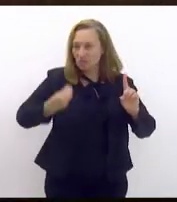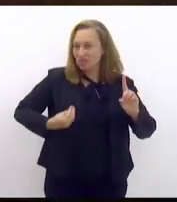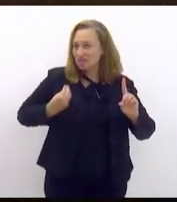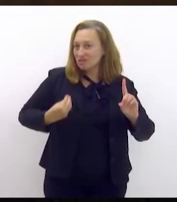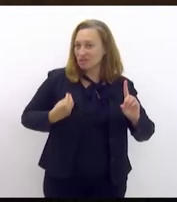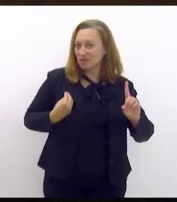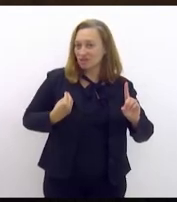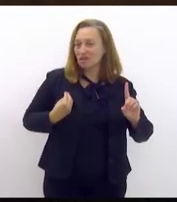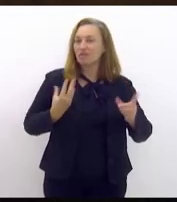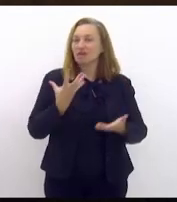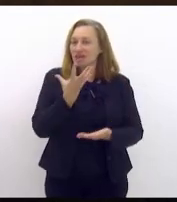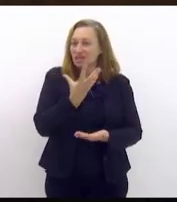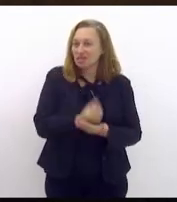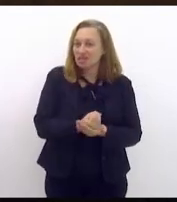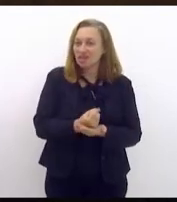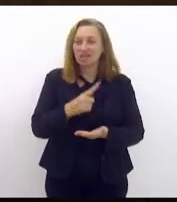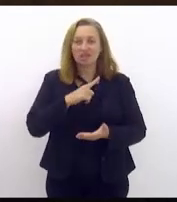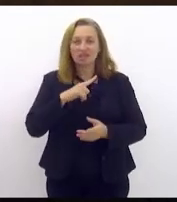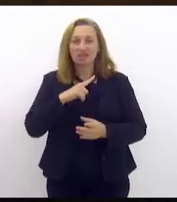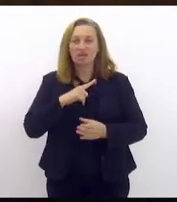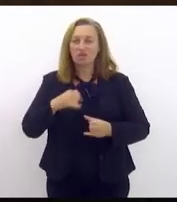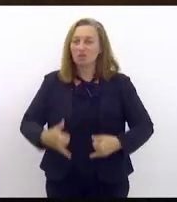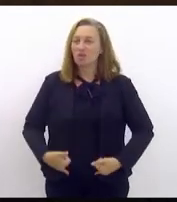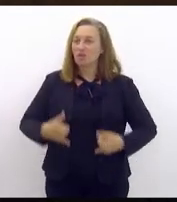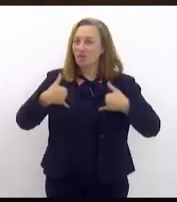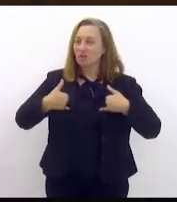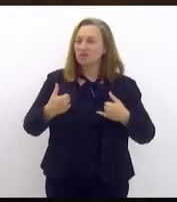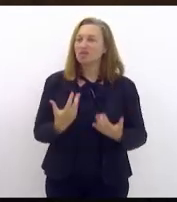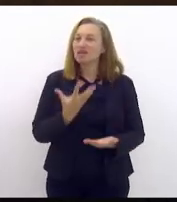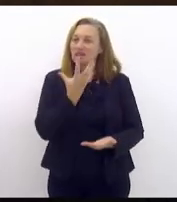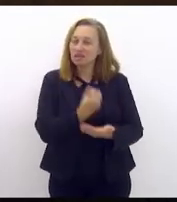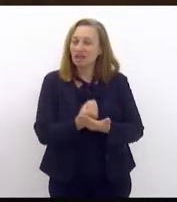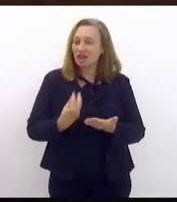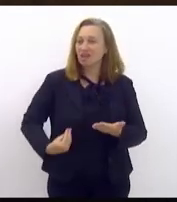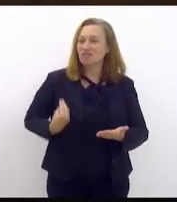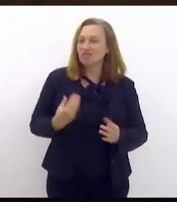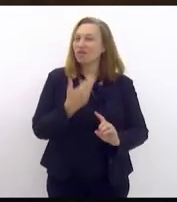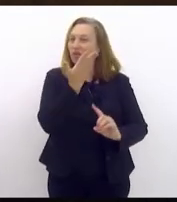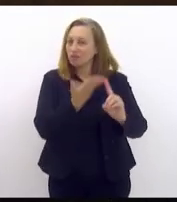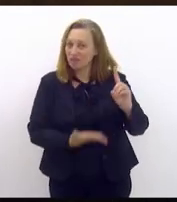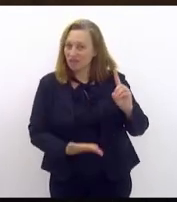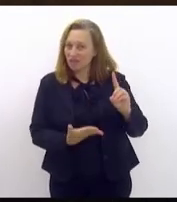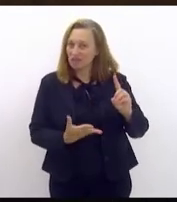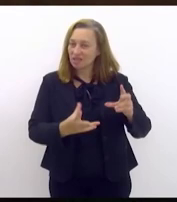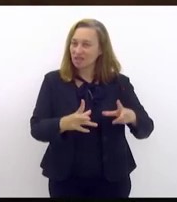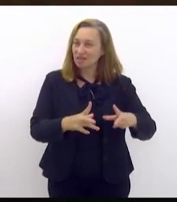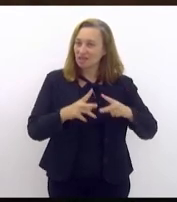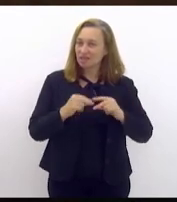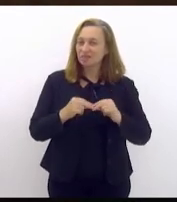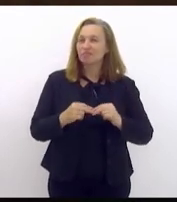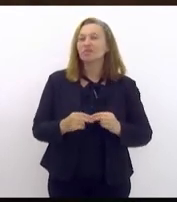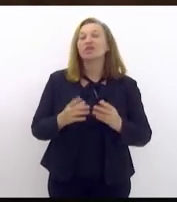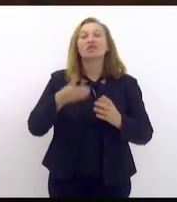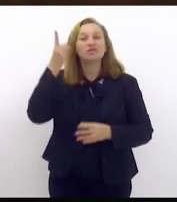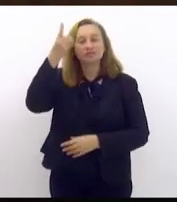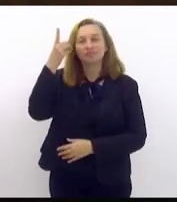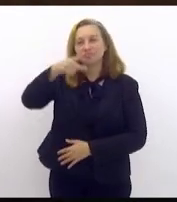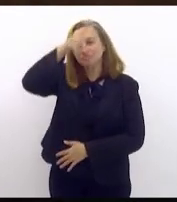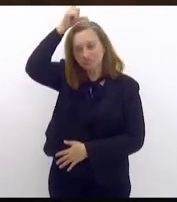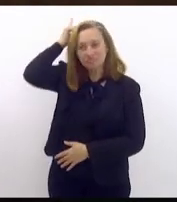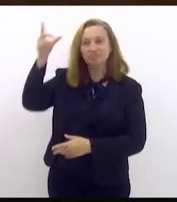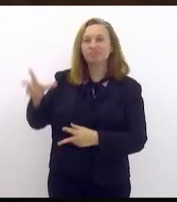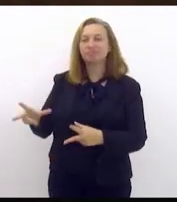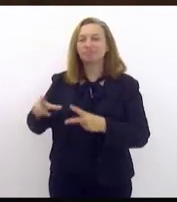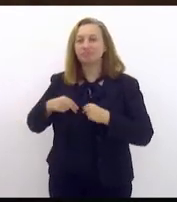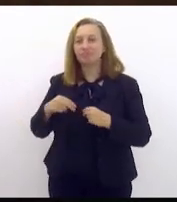que fique registrado, que ela tenha a honra de poder registrar em vida as homenagens que recebe. O deputado Luiz Paulo super